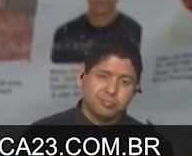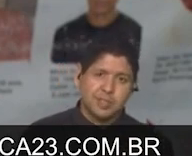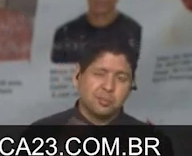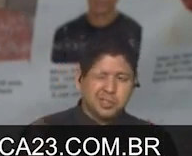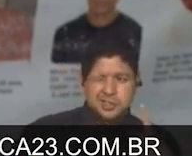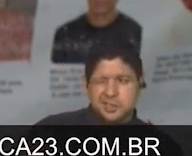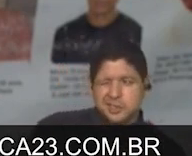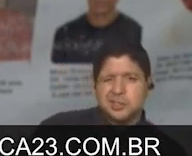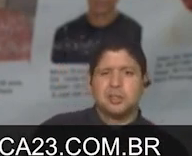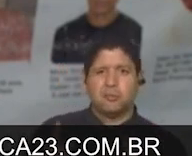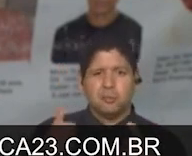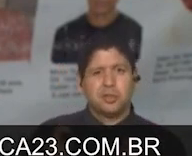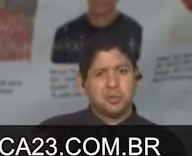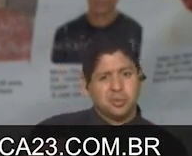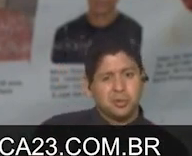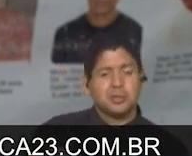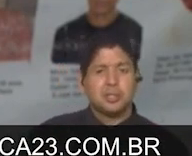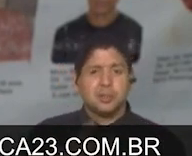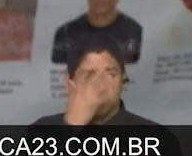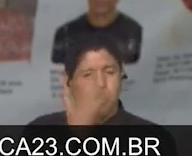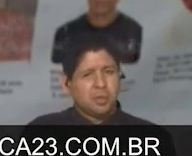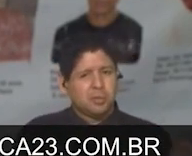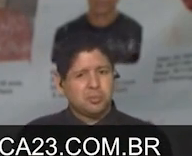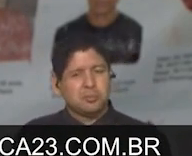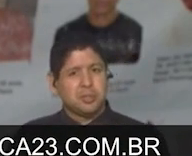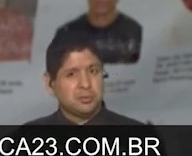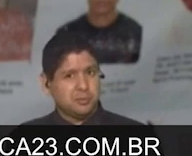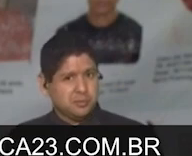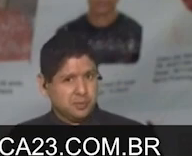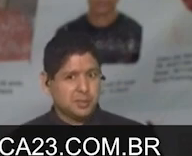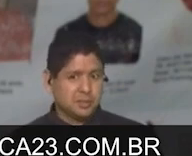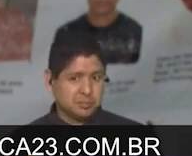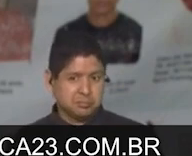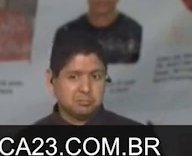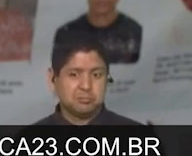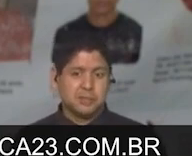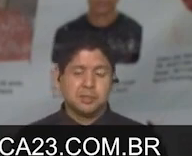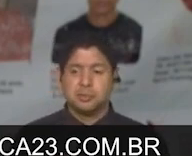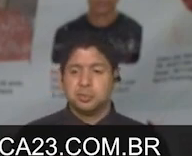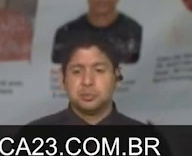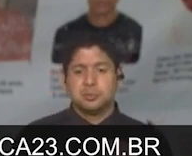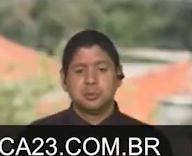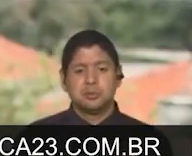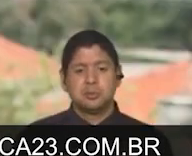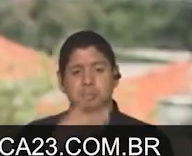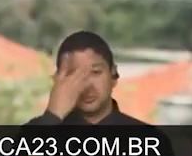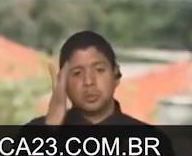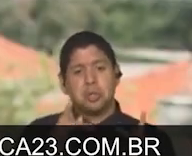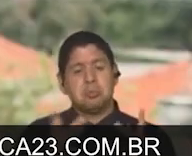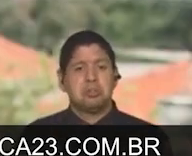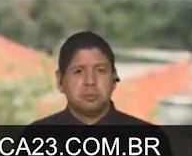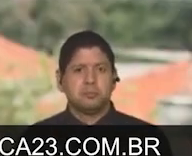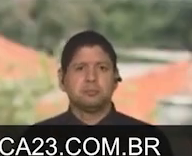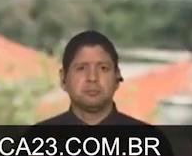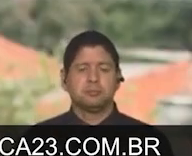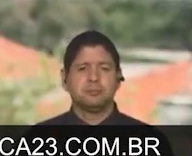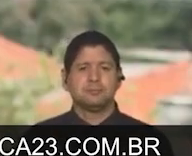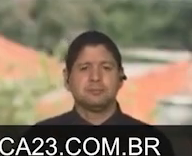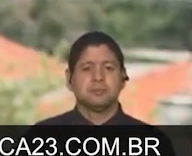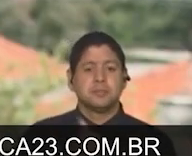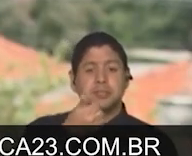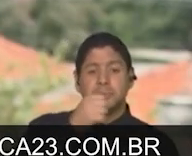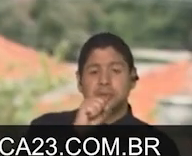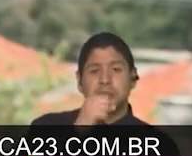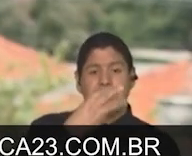tratos, pela violência, se é adolescente, como no caso da minha filha, foi embora com o namoradinho. 183